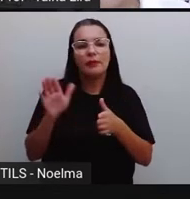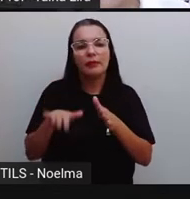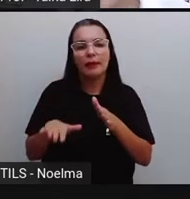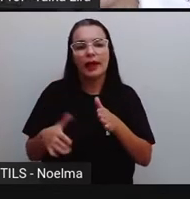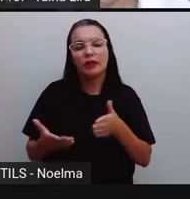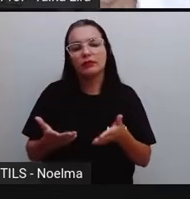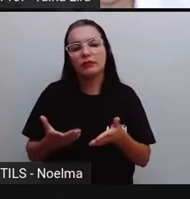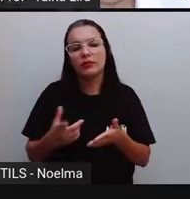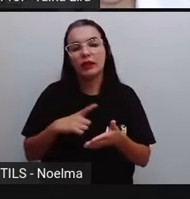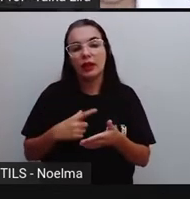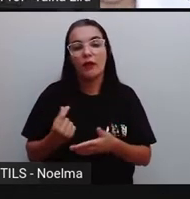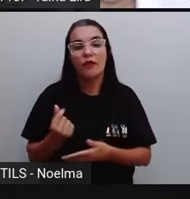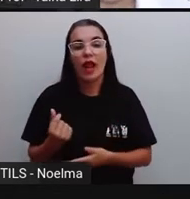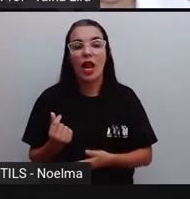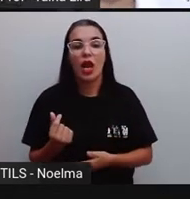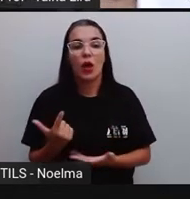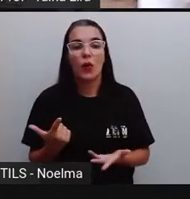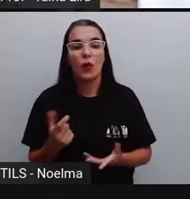preço, tá?